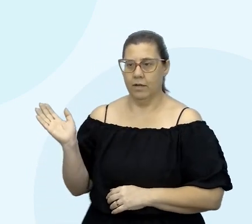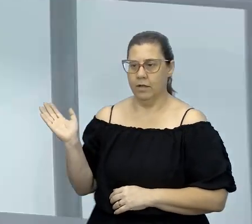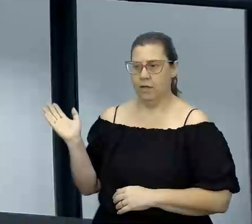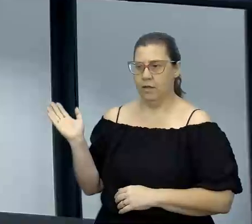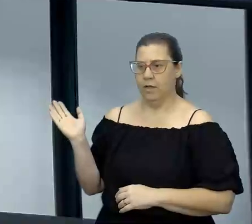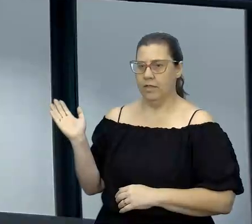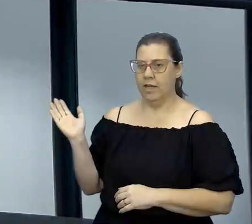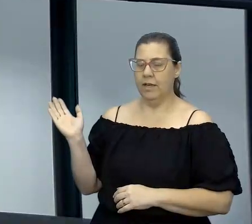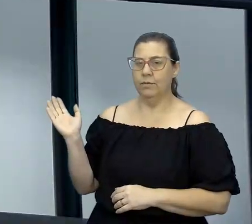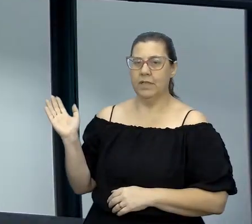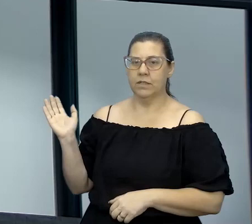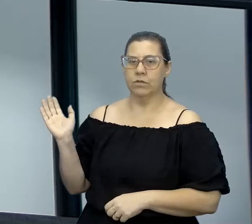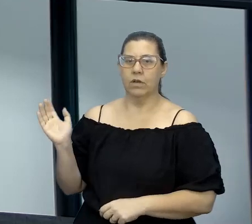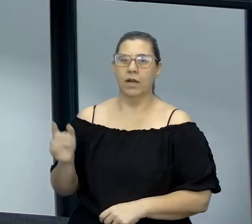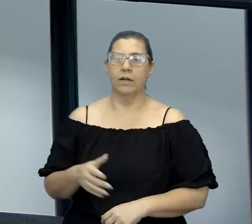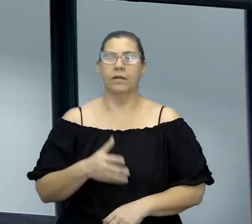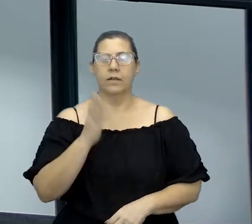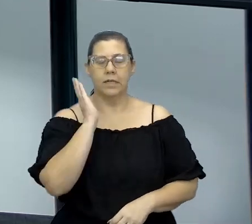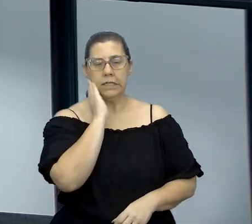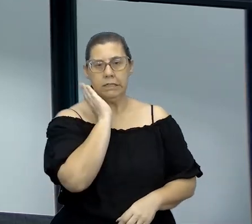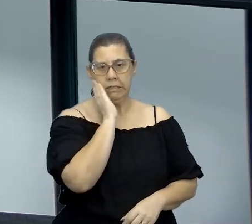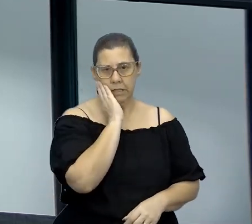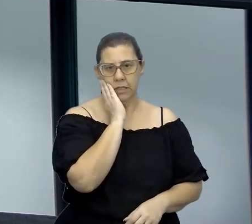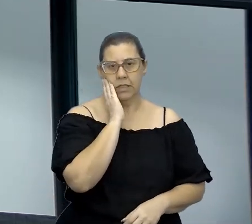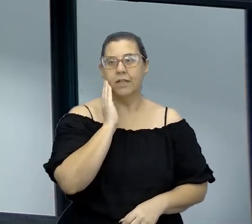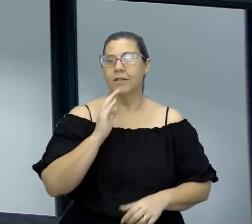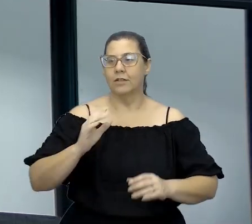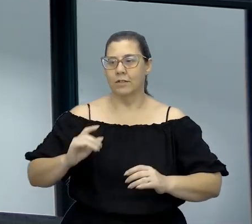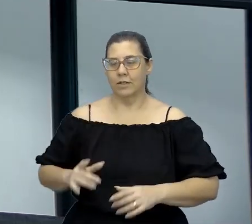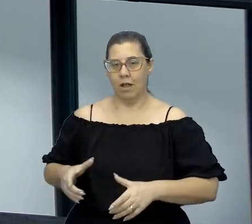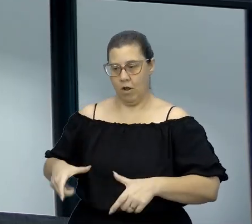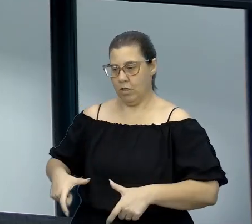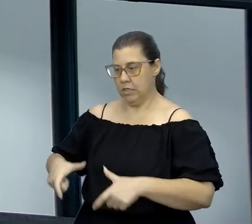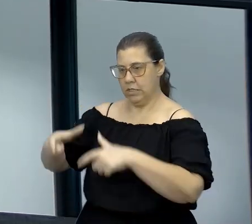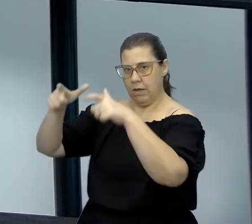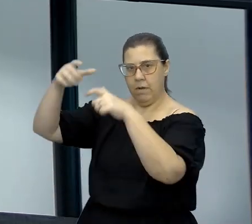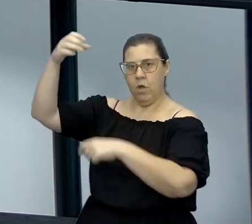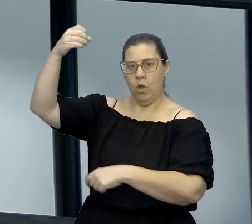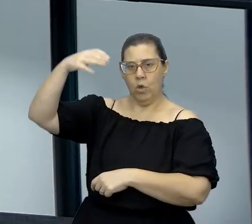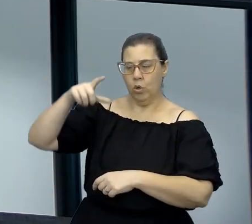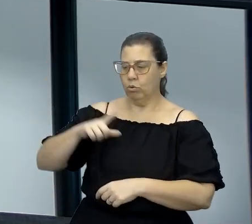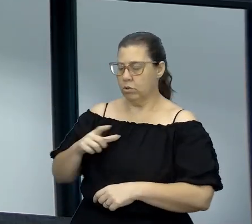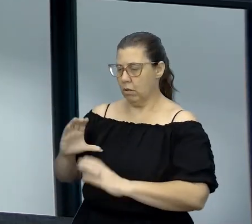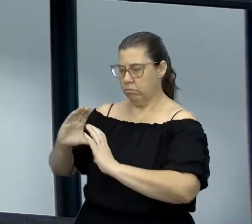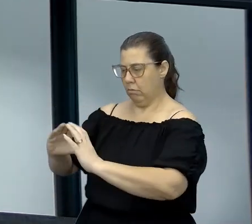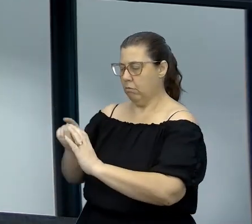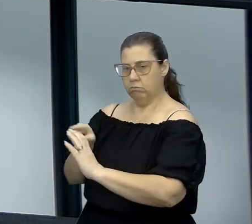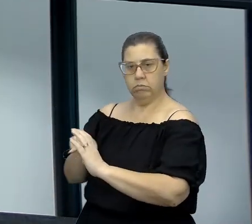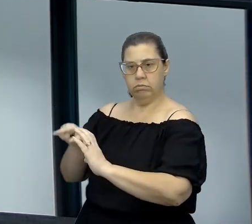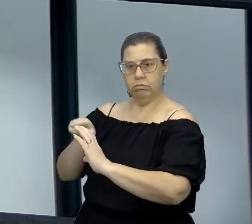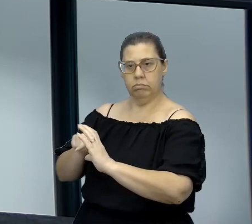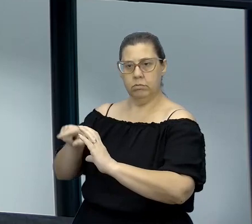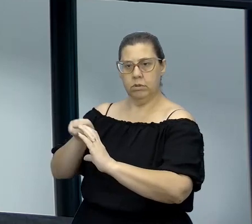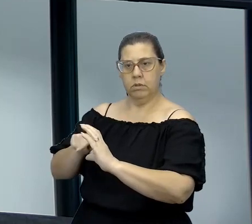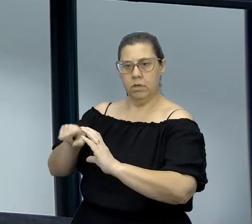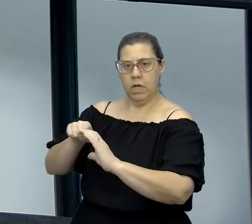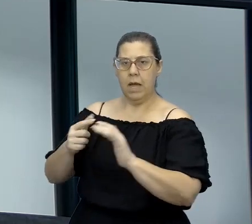Ou seja, sabe aquele poste de luz que tem o reloginho que fica